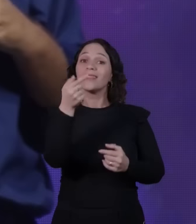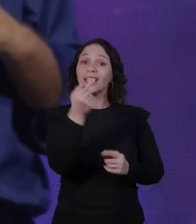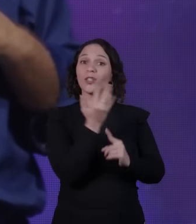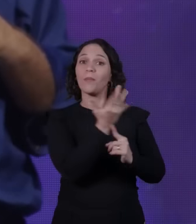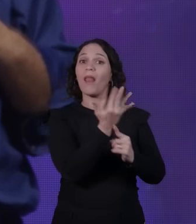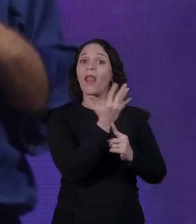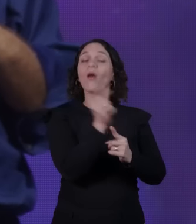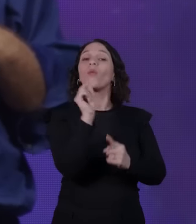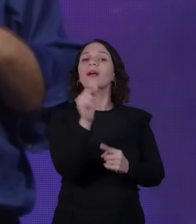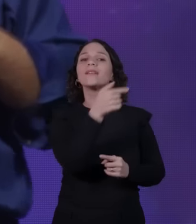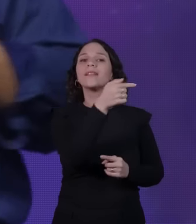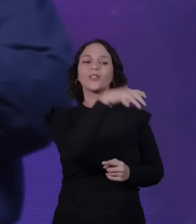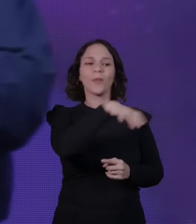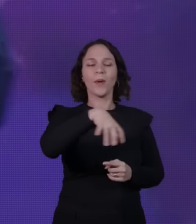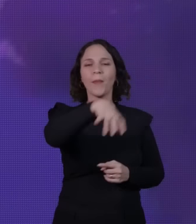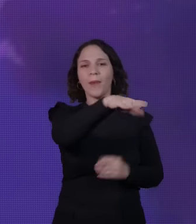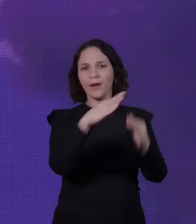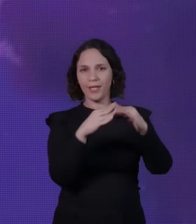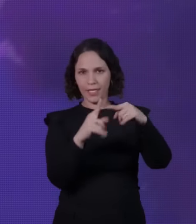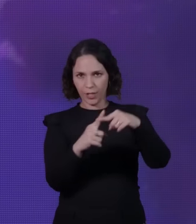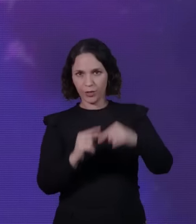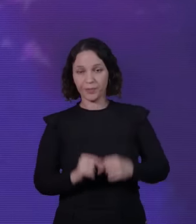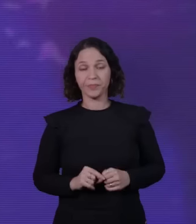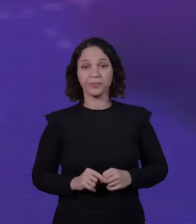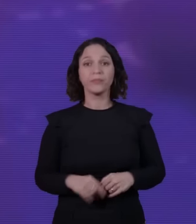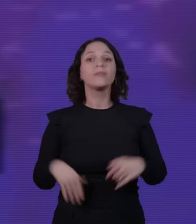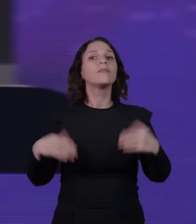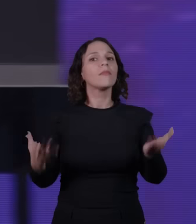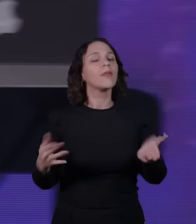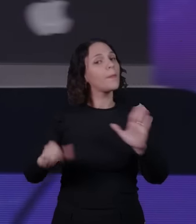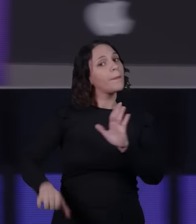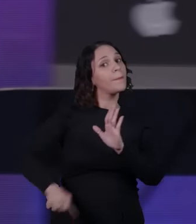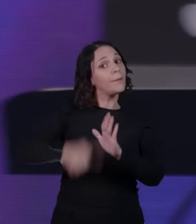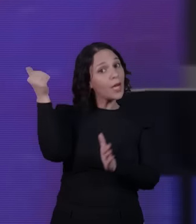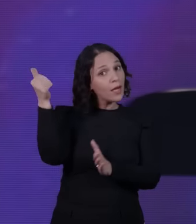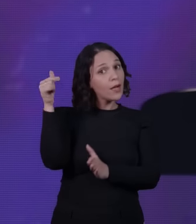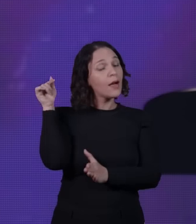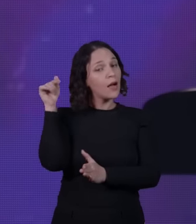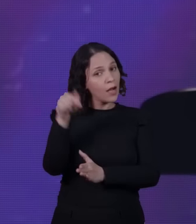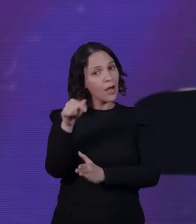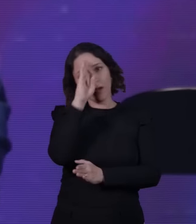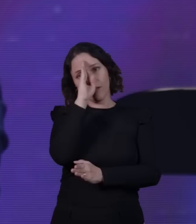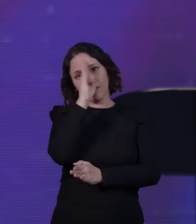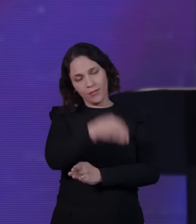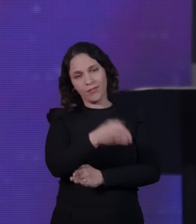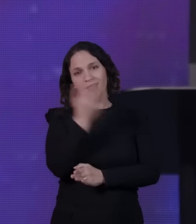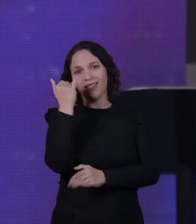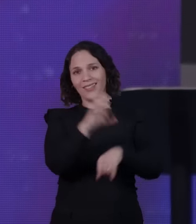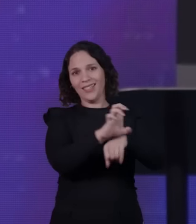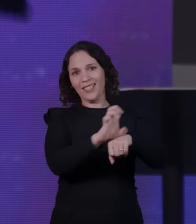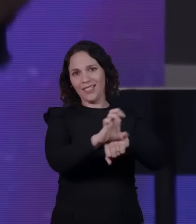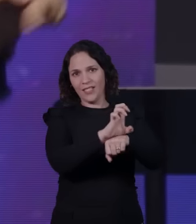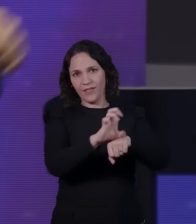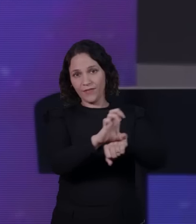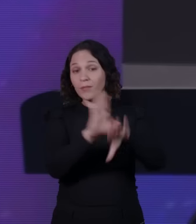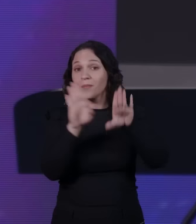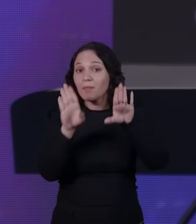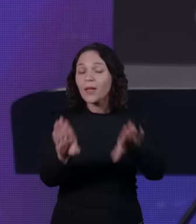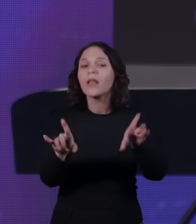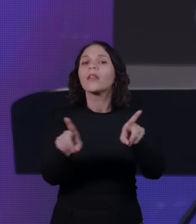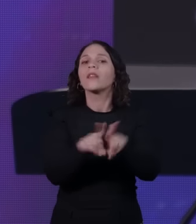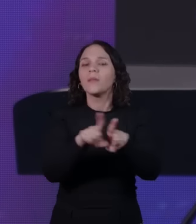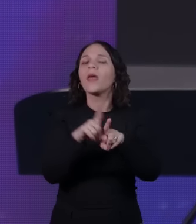sete igrejas. Então esta mensagem era primeiramente endereçada para a igreja de Éfeso, mas também tem